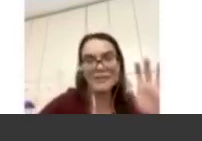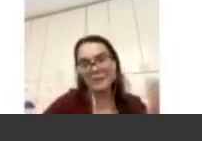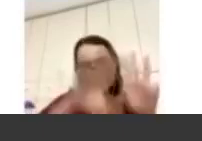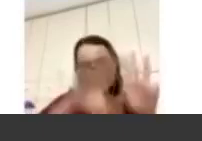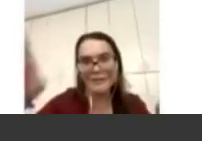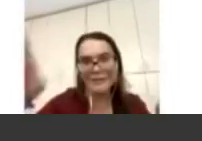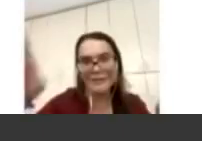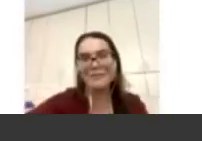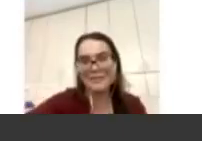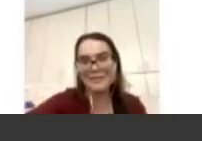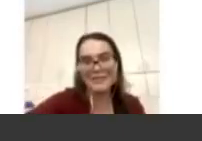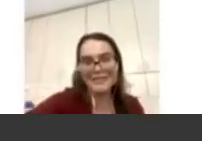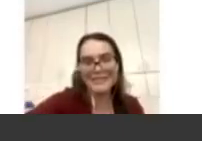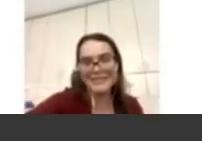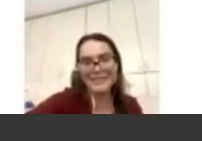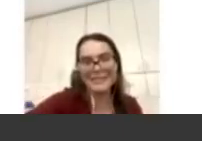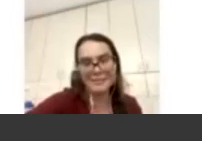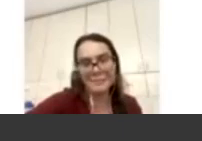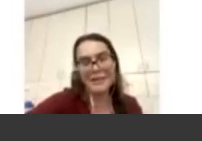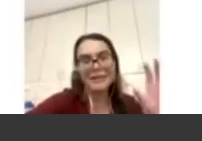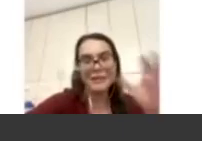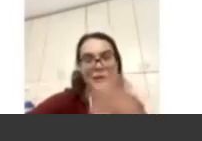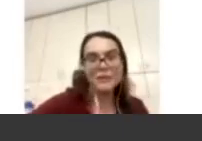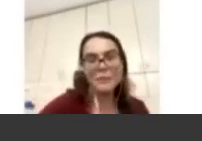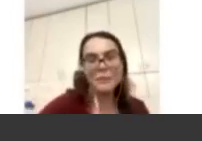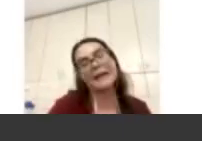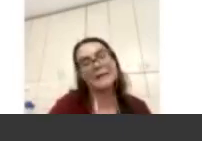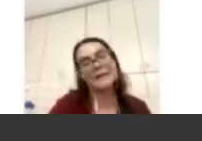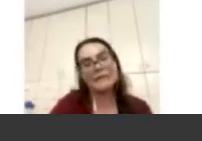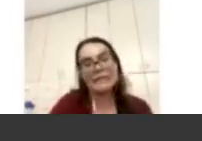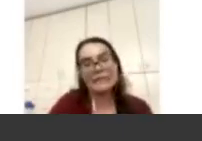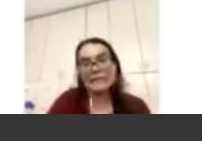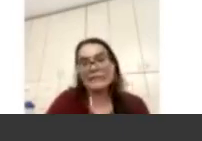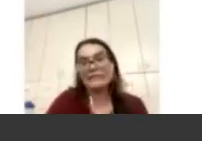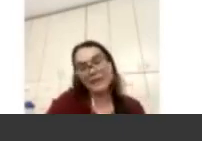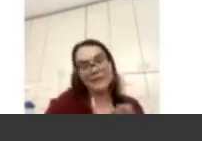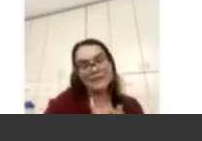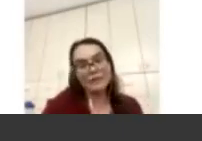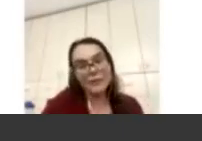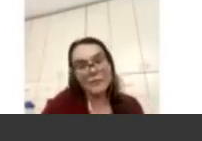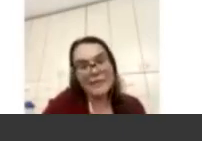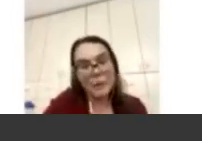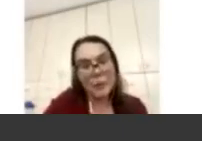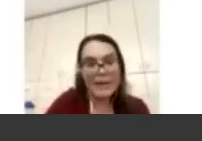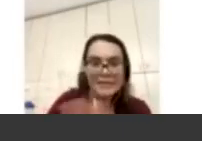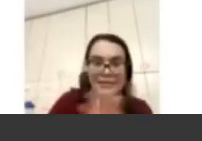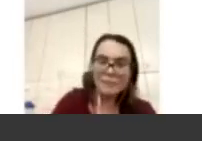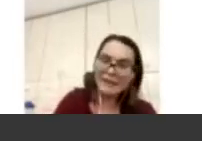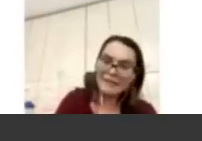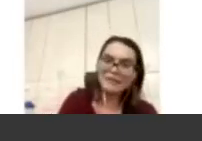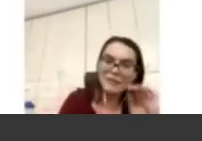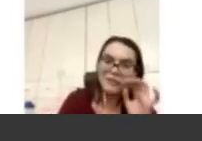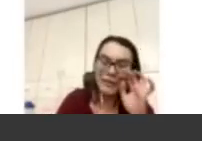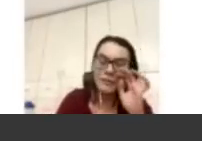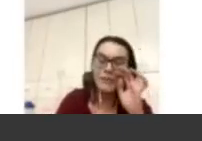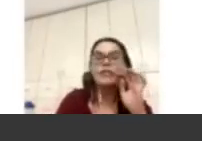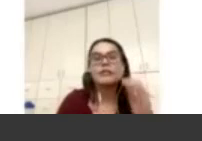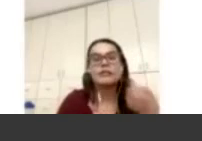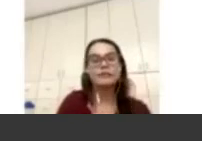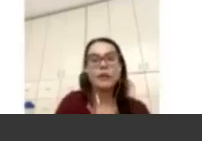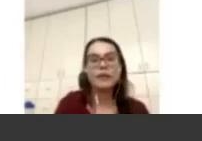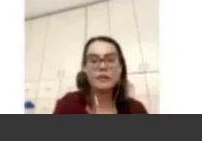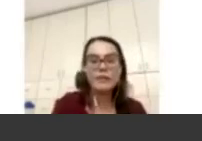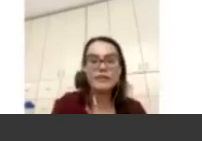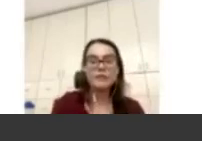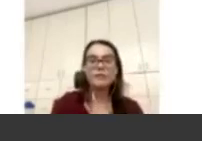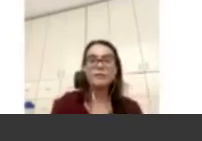o paciente para que, no final das contas, a gente tenha a sala de espera toda pintada. Desde então, foi uma sequência de PACs que nós fizemos. A gente